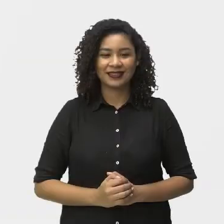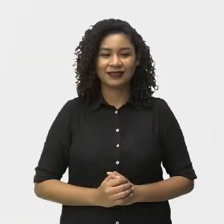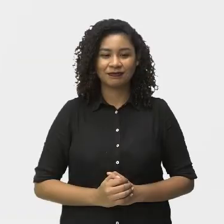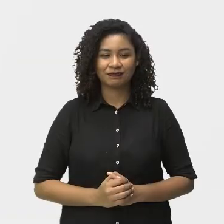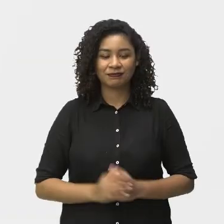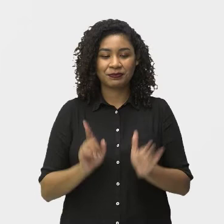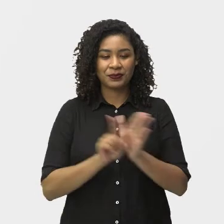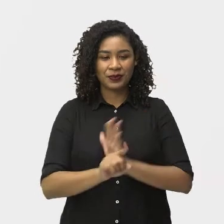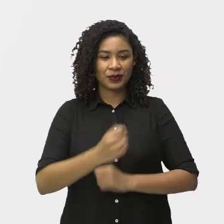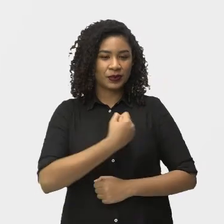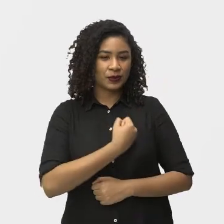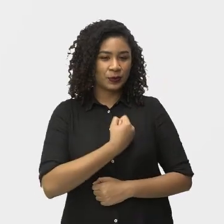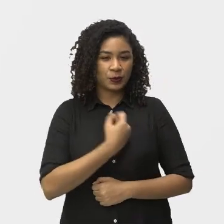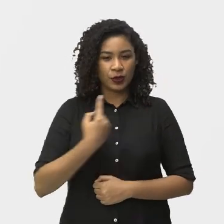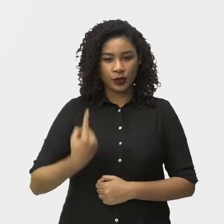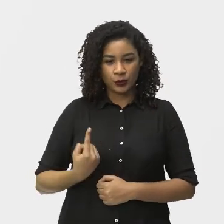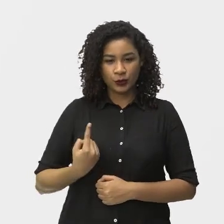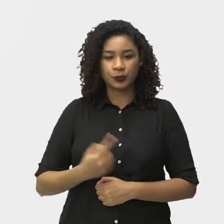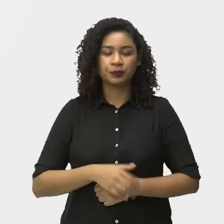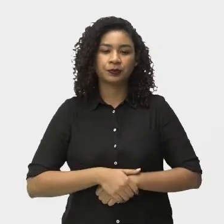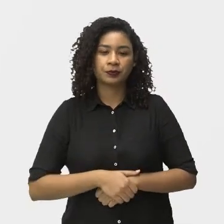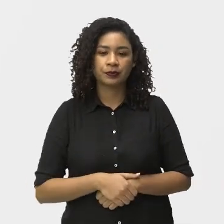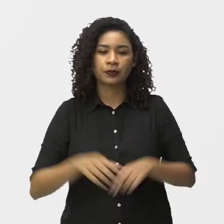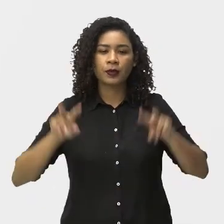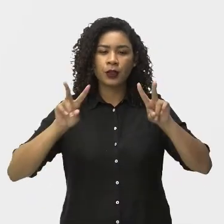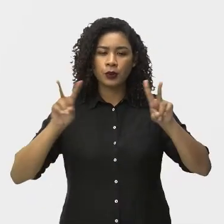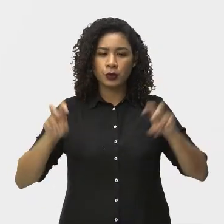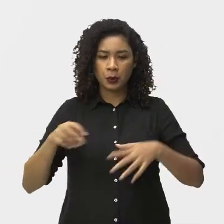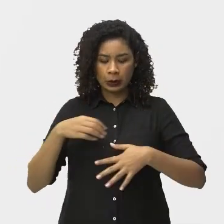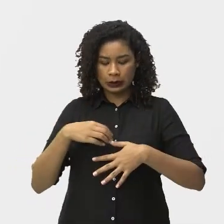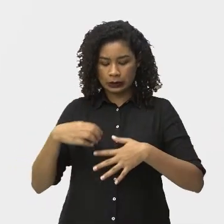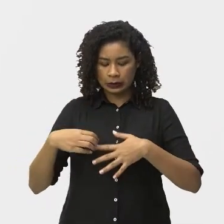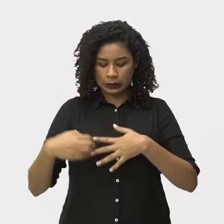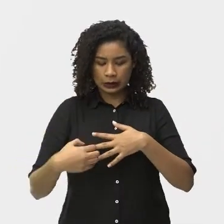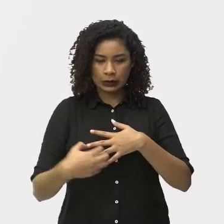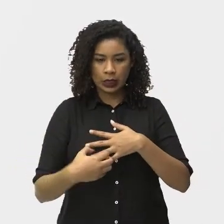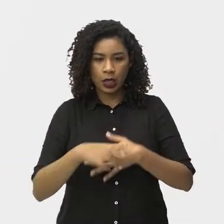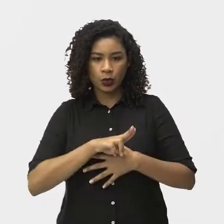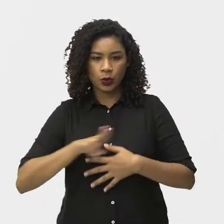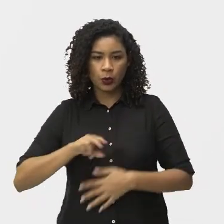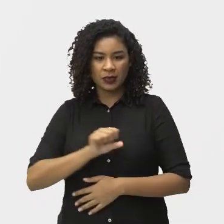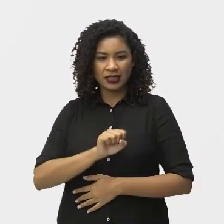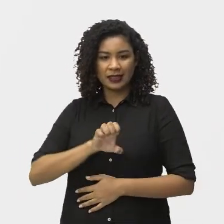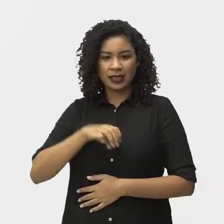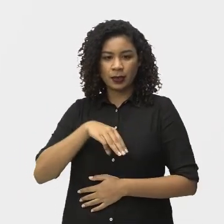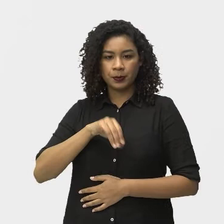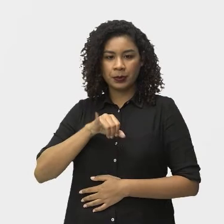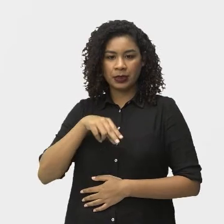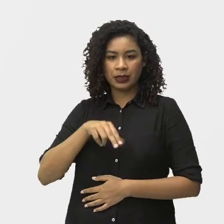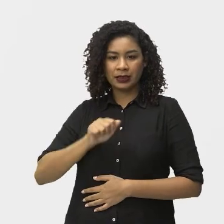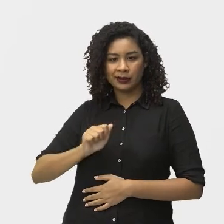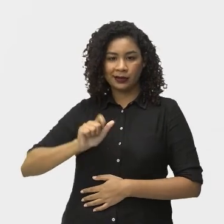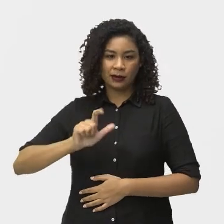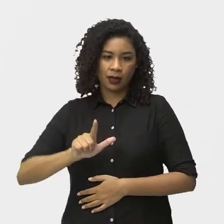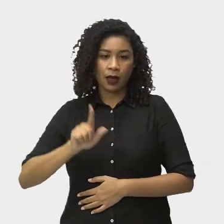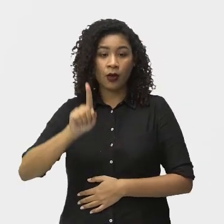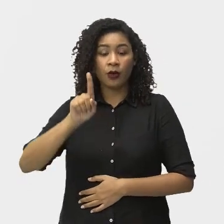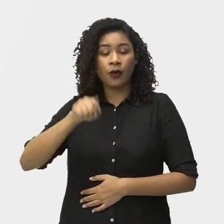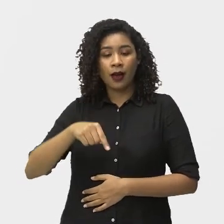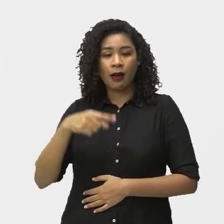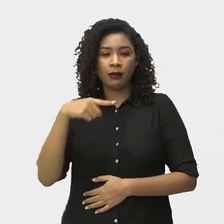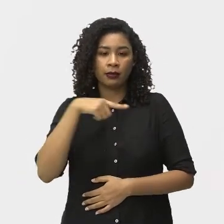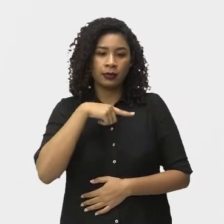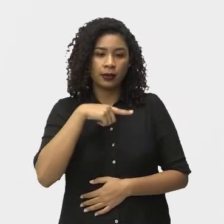Na nossa questão de número 1 da nossa DLI, as glândulas seminais estão localizadas em uma região atrás da bexiga urinária do